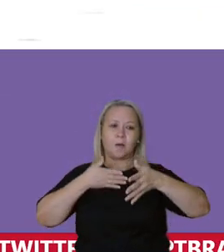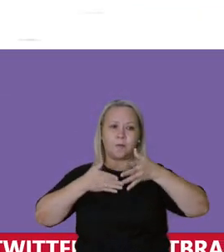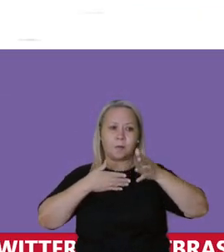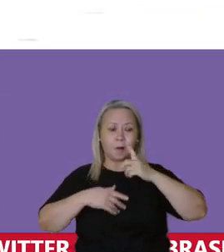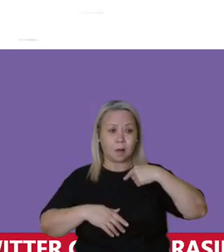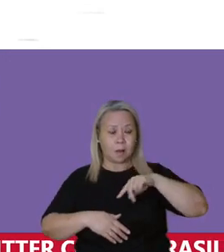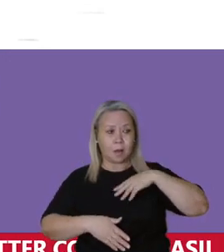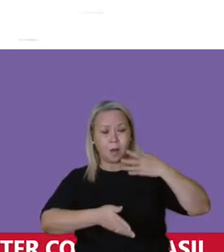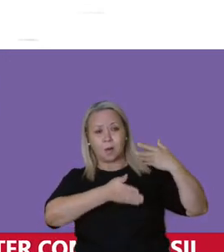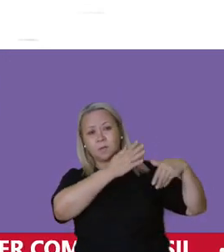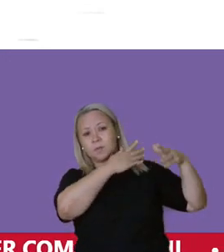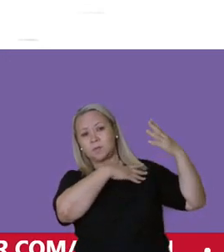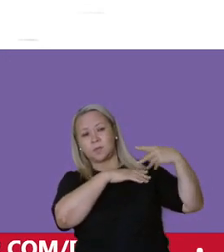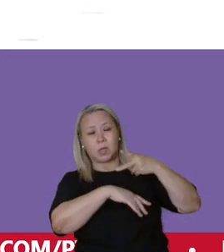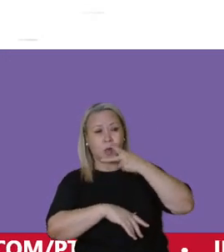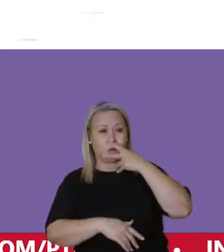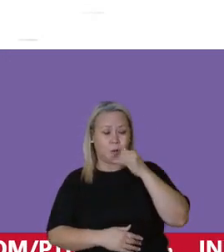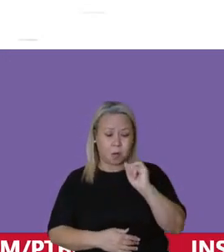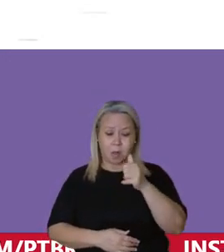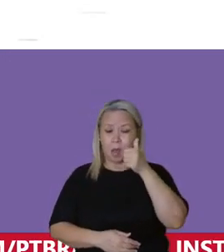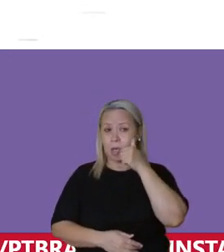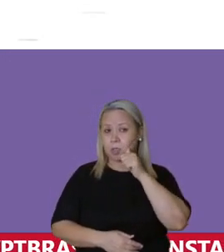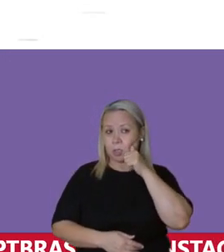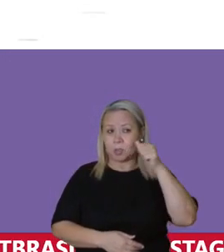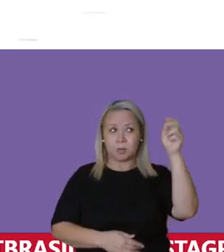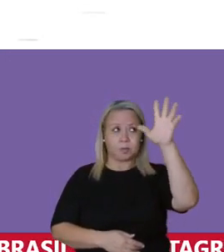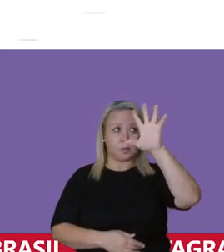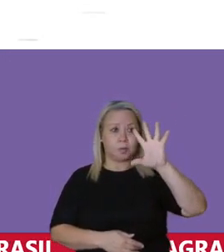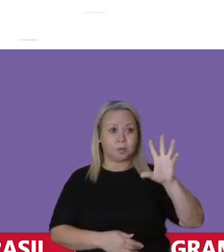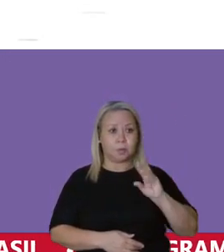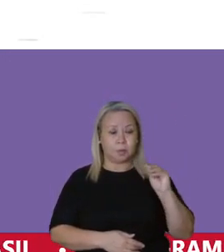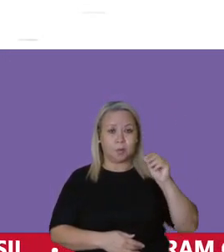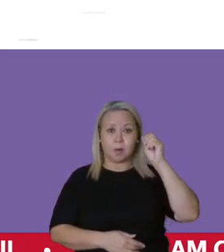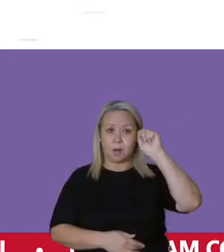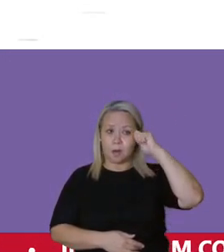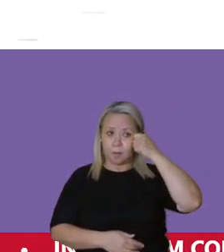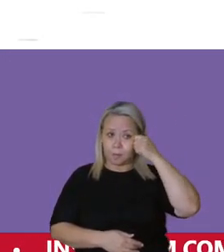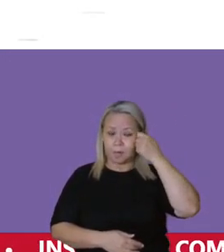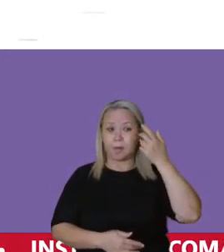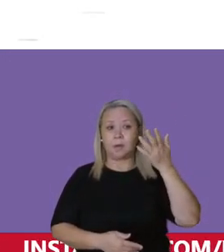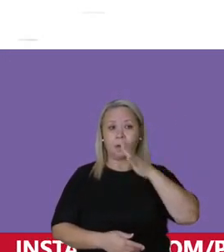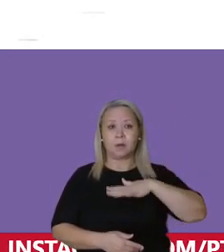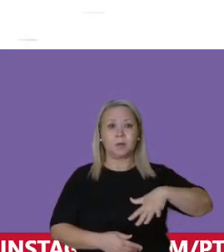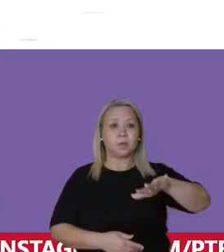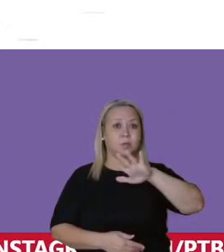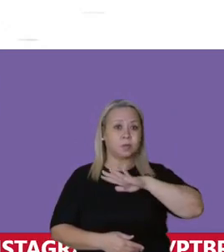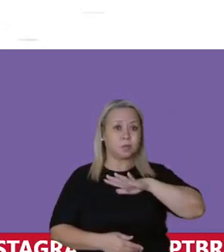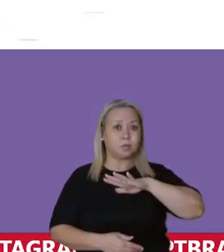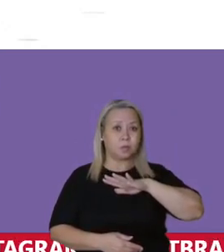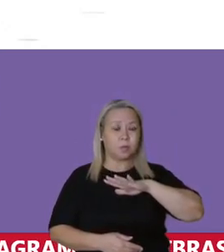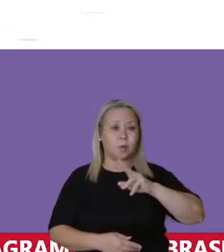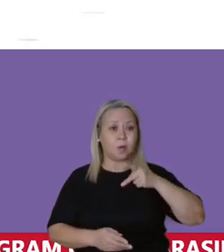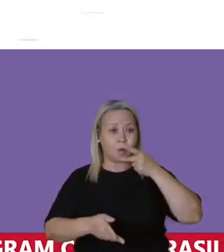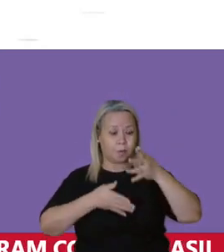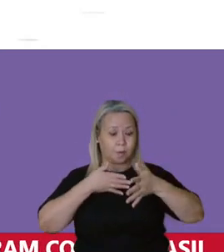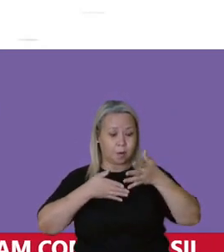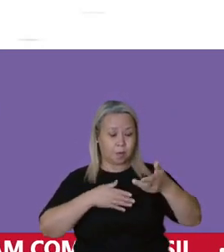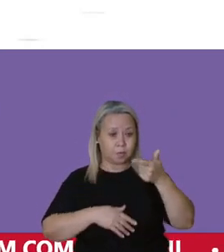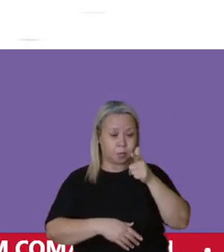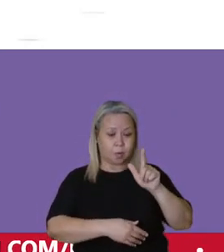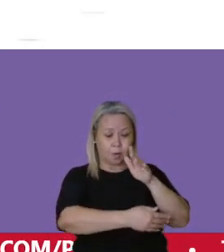nossas ancestrais, as mulheres africanas, como a gente fala no mulherismo africano, no feminismo negro e no